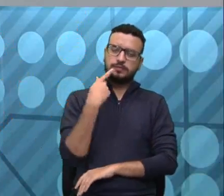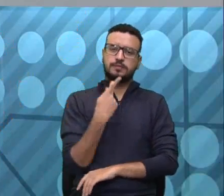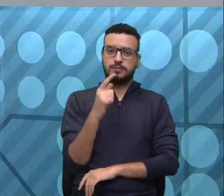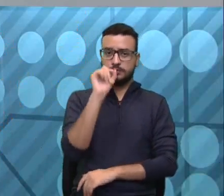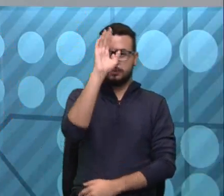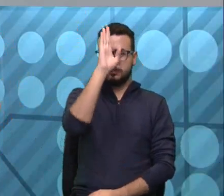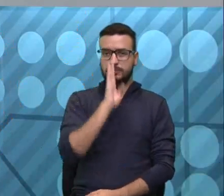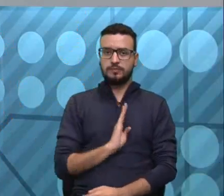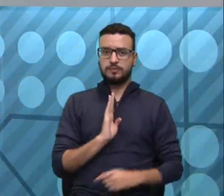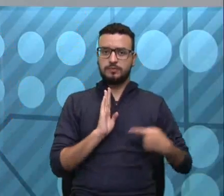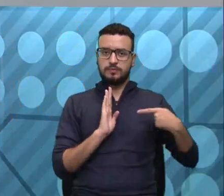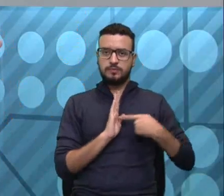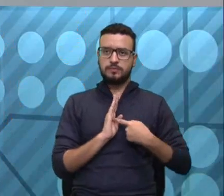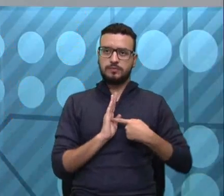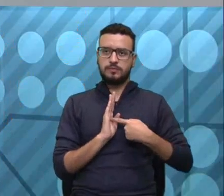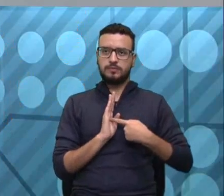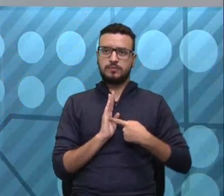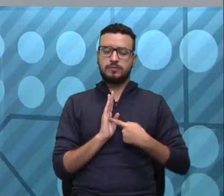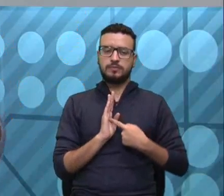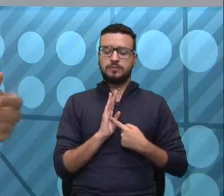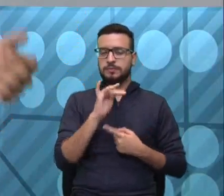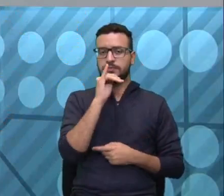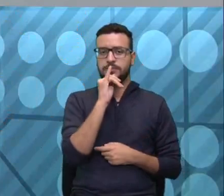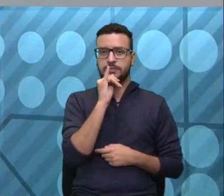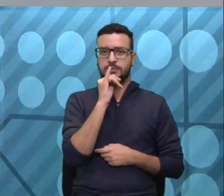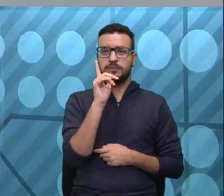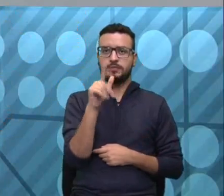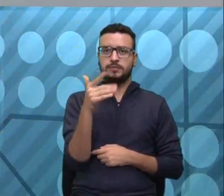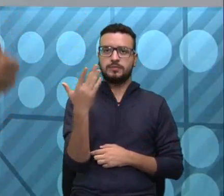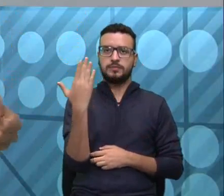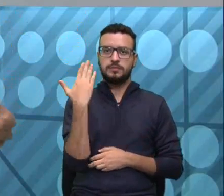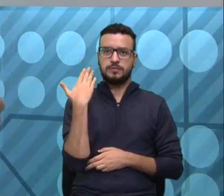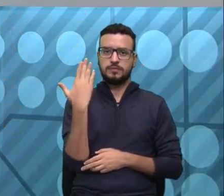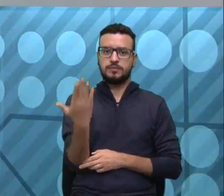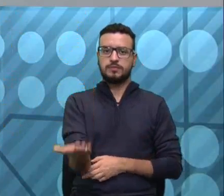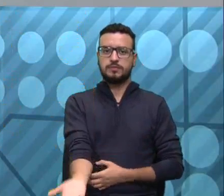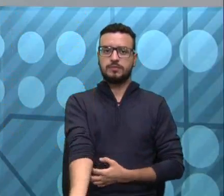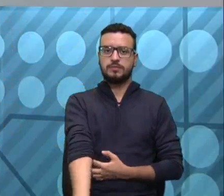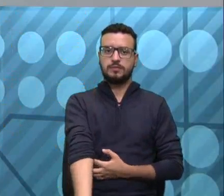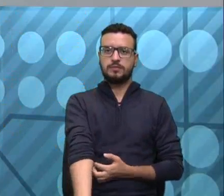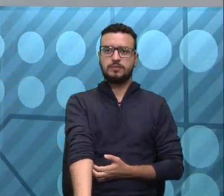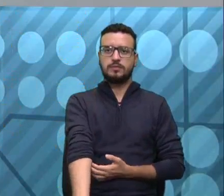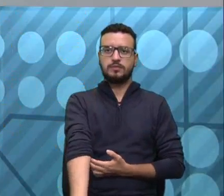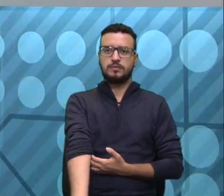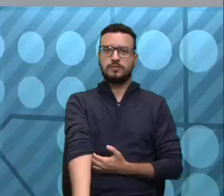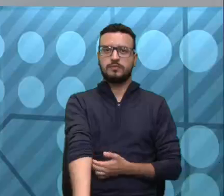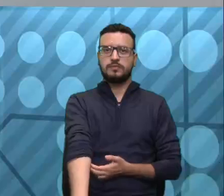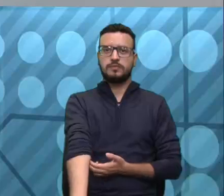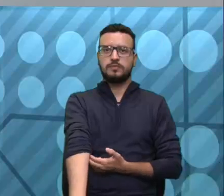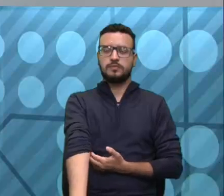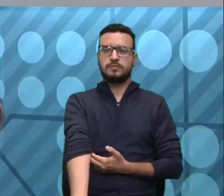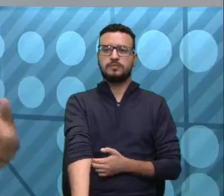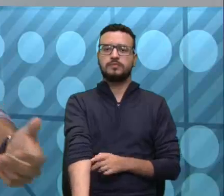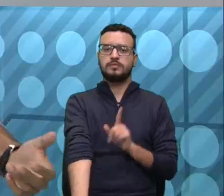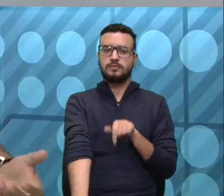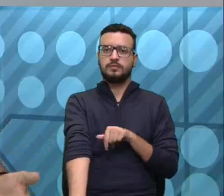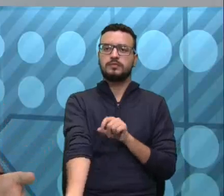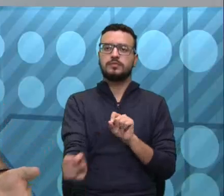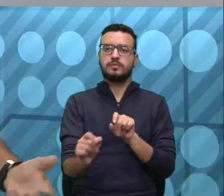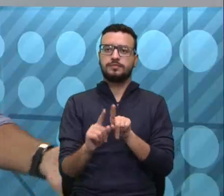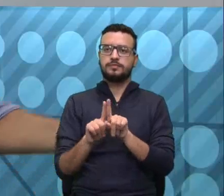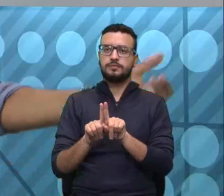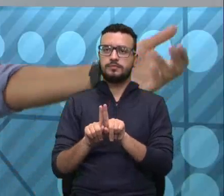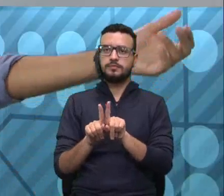eixos. Quando eu faço uma flexão, por exemplo, ou uma extensão, eu tenho um ângulo de um segmento para o outro. Quais